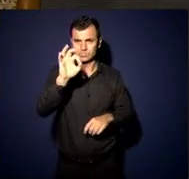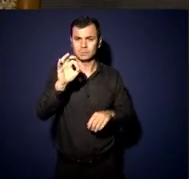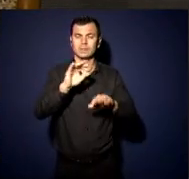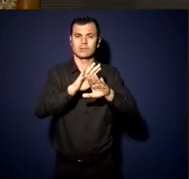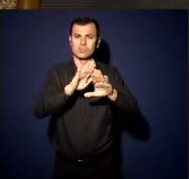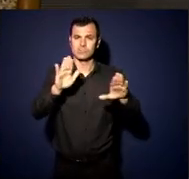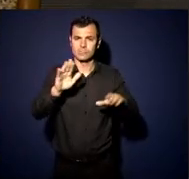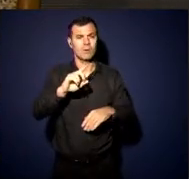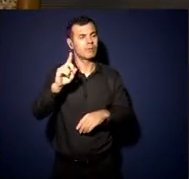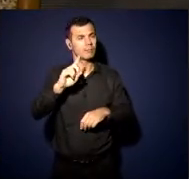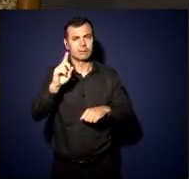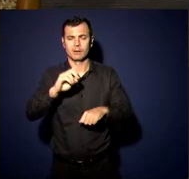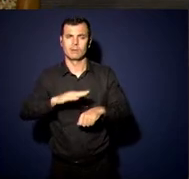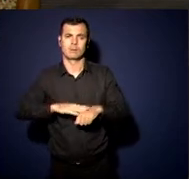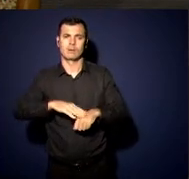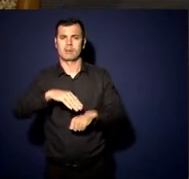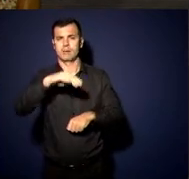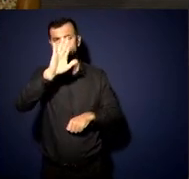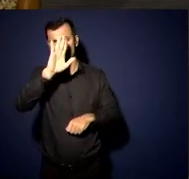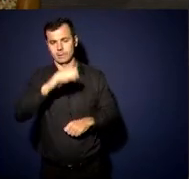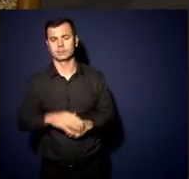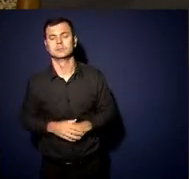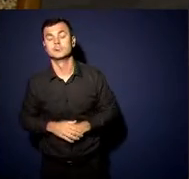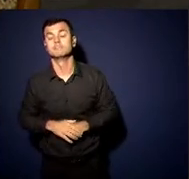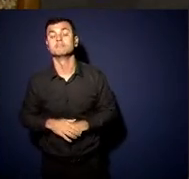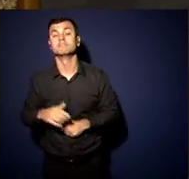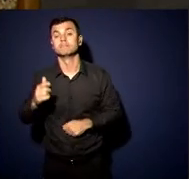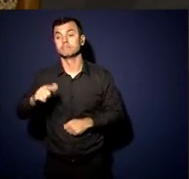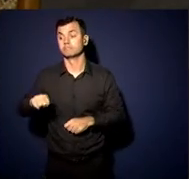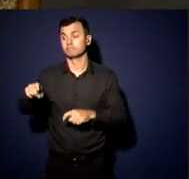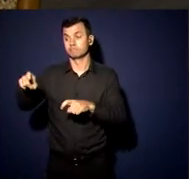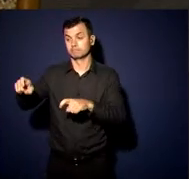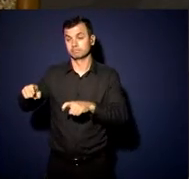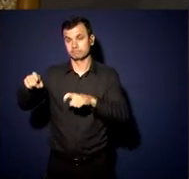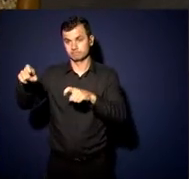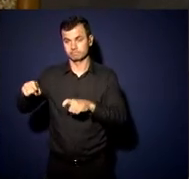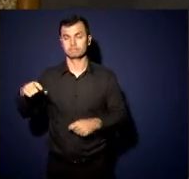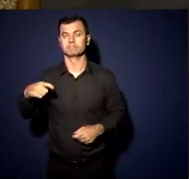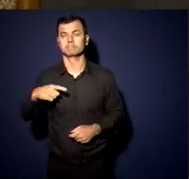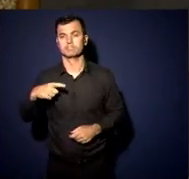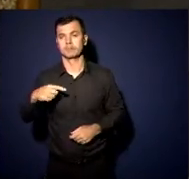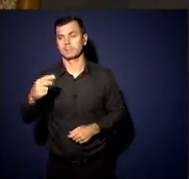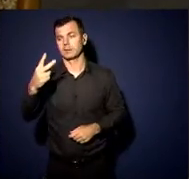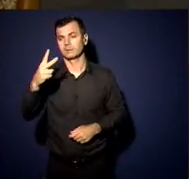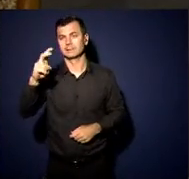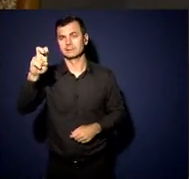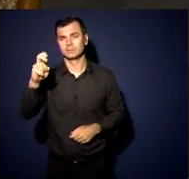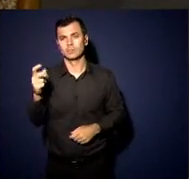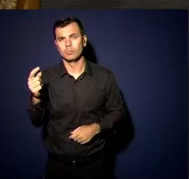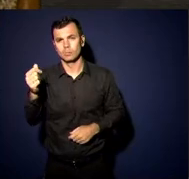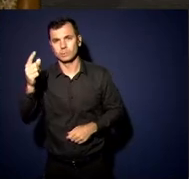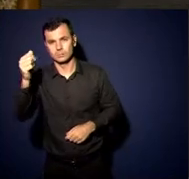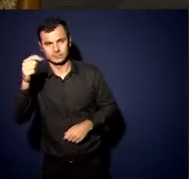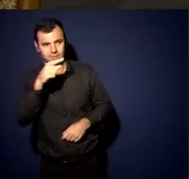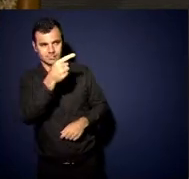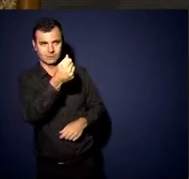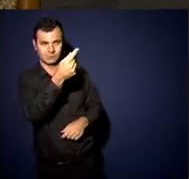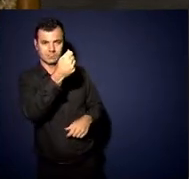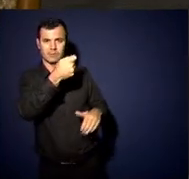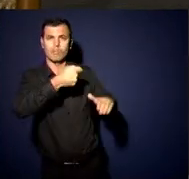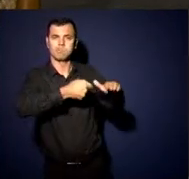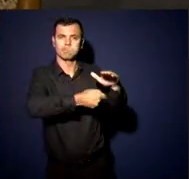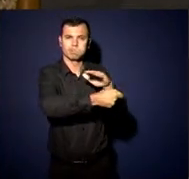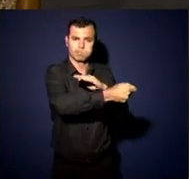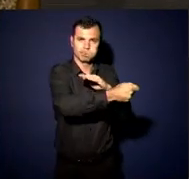em paralelo a isso O Agro representa 5% do Mercado de Capitais 80%